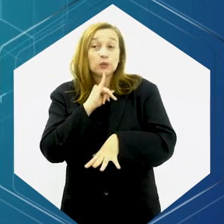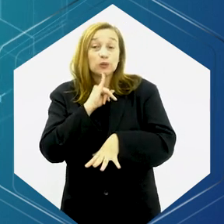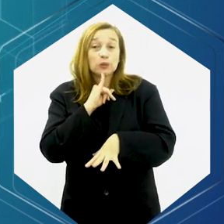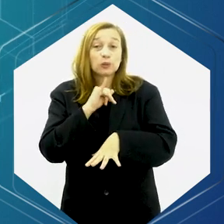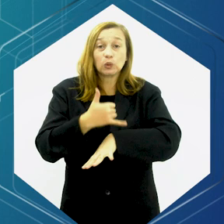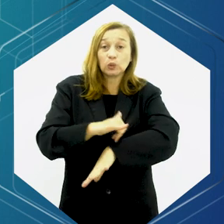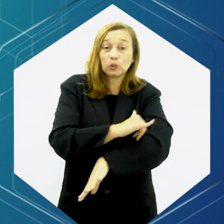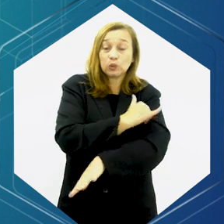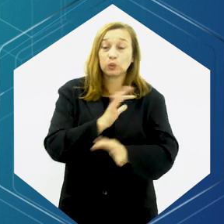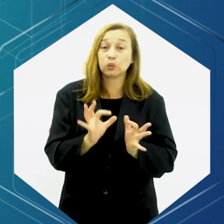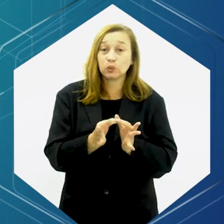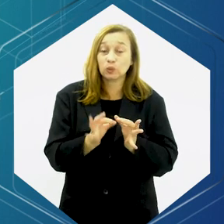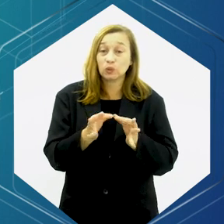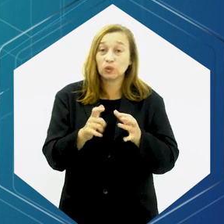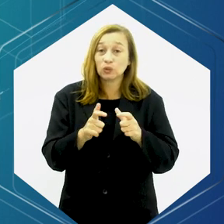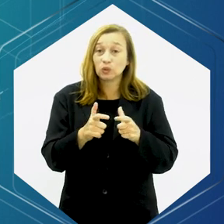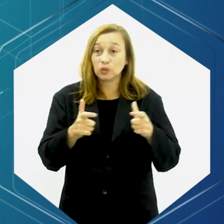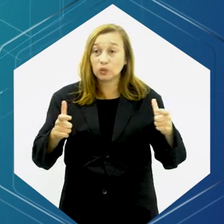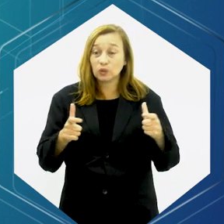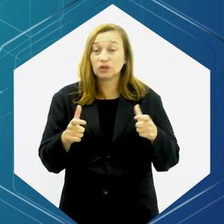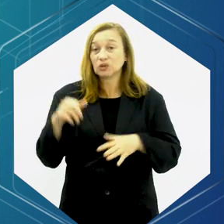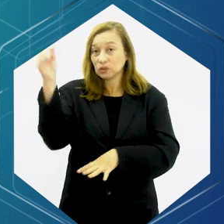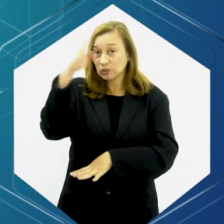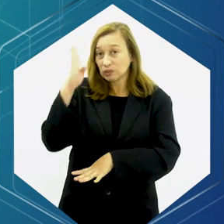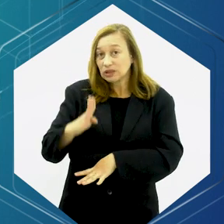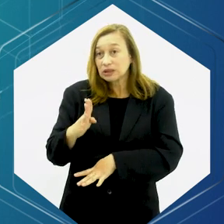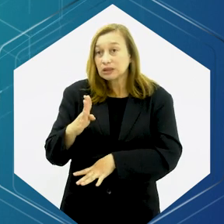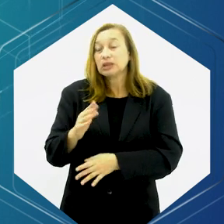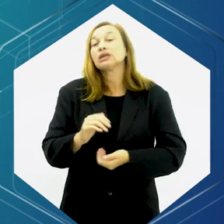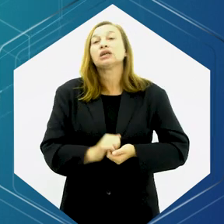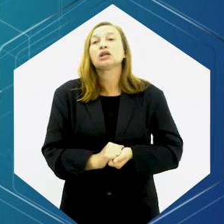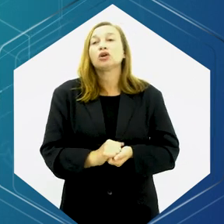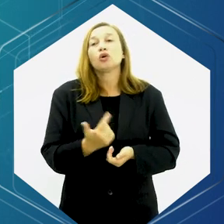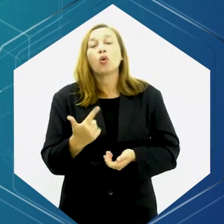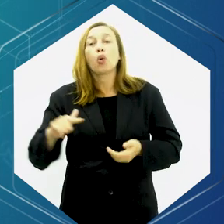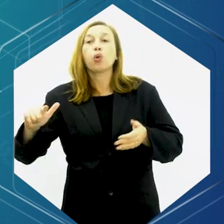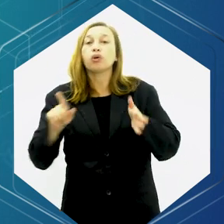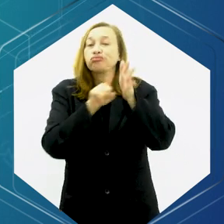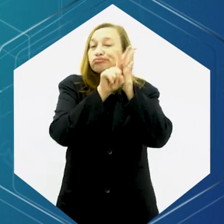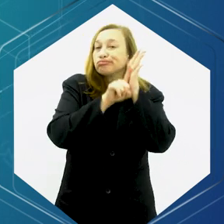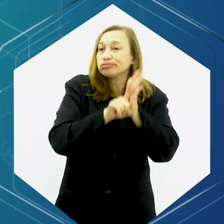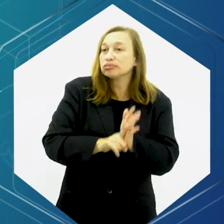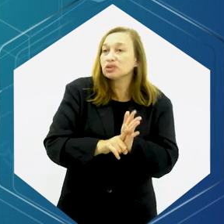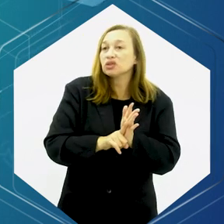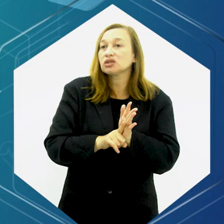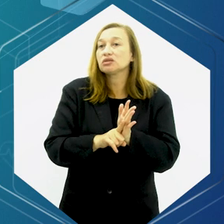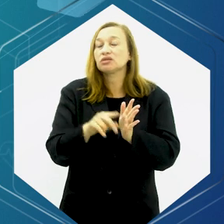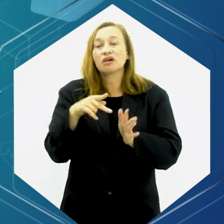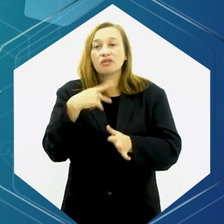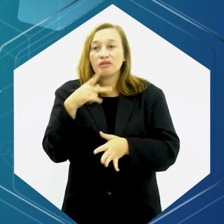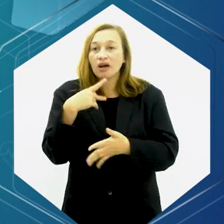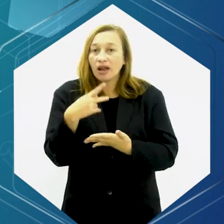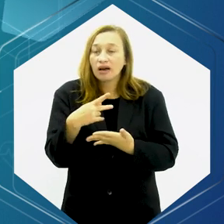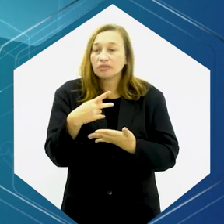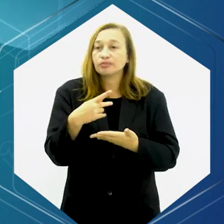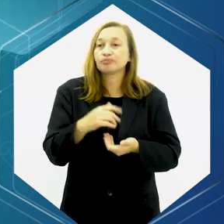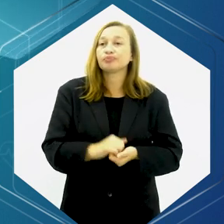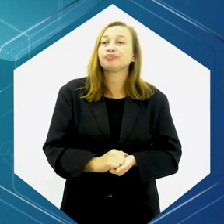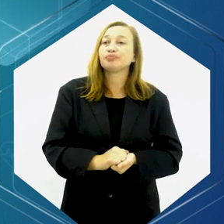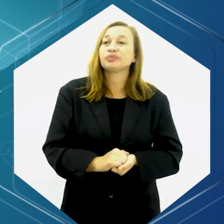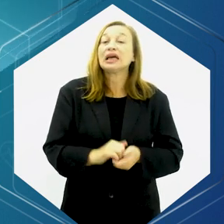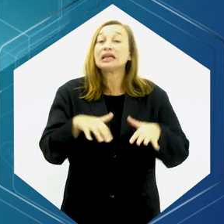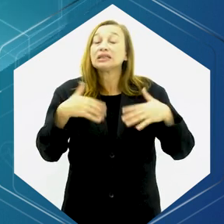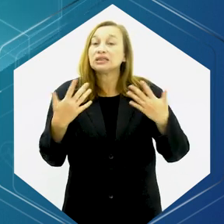bastante grandes né Eh do Brasil né Há outras pesquisas que já se fiseram dessa forma mas em outros